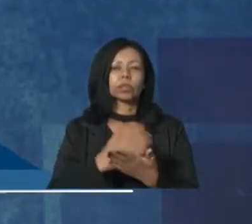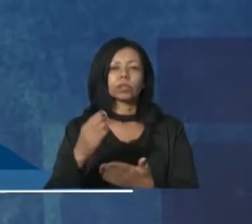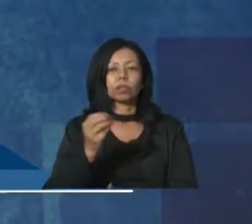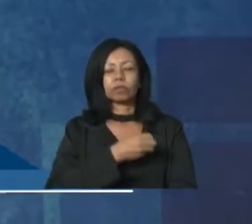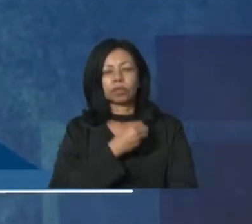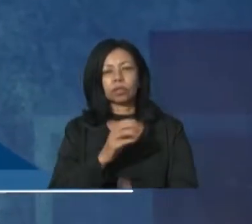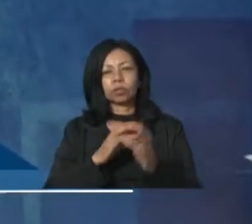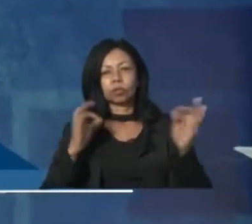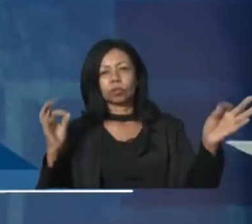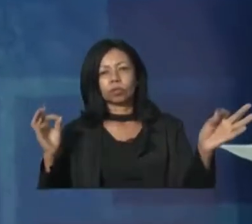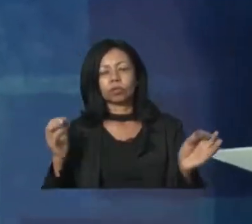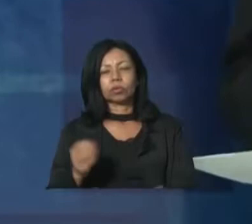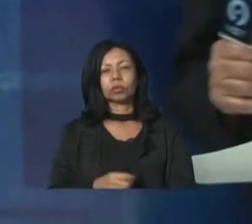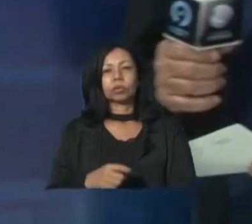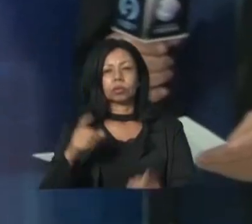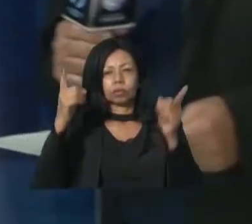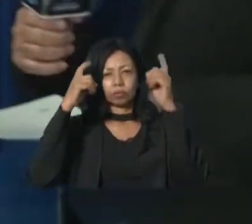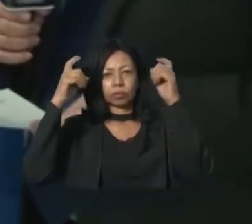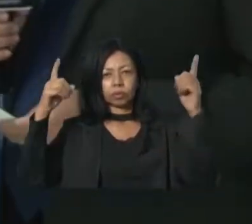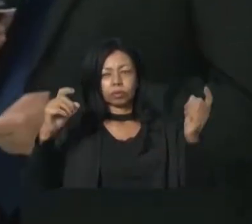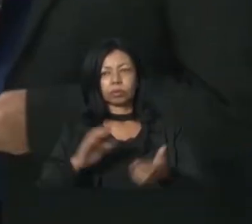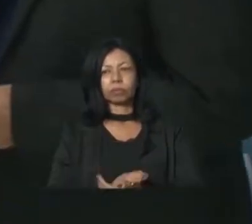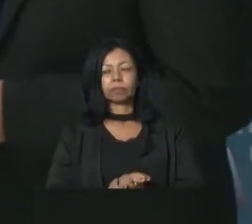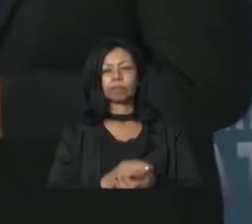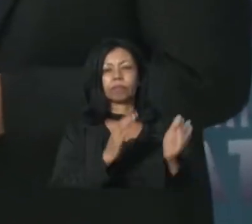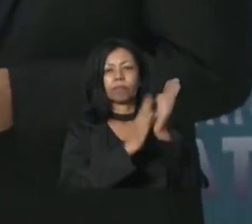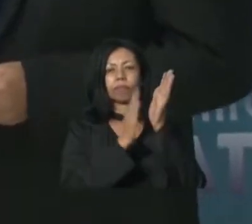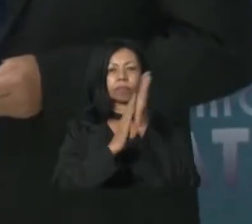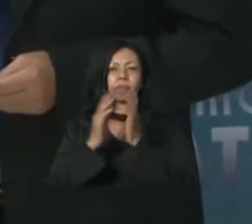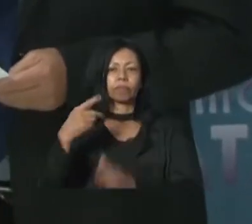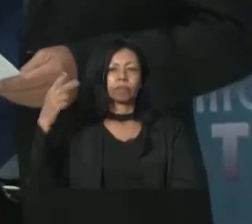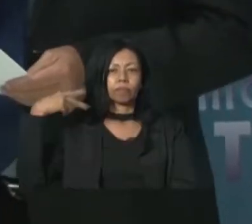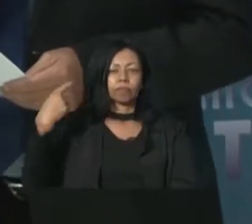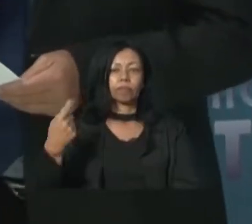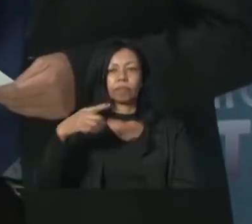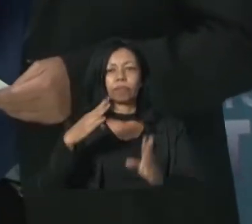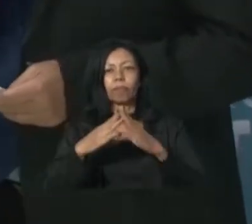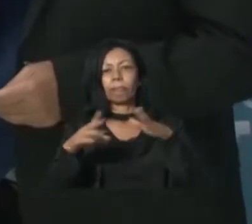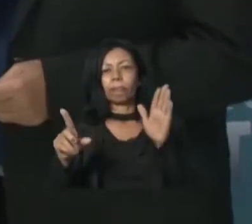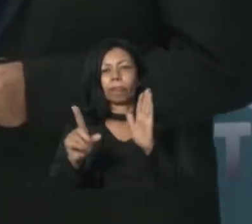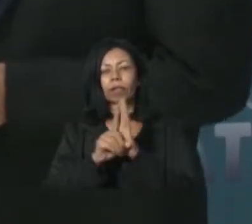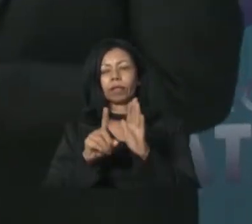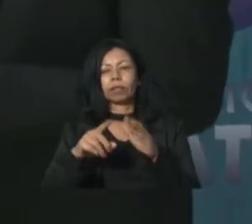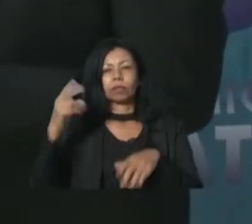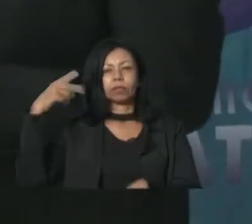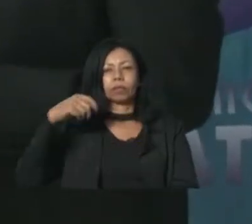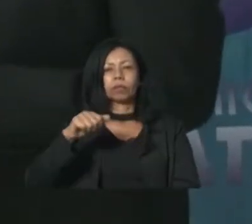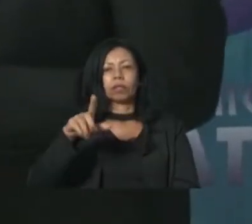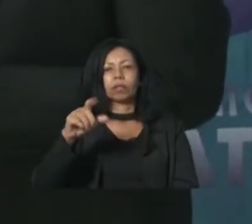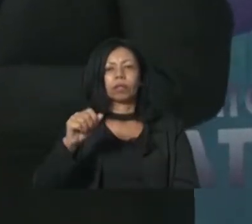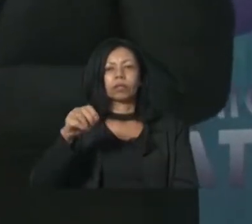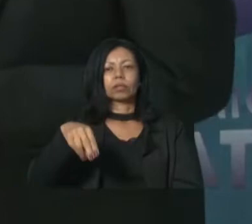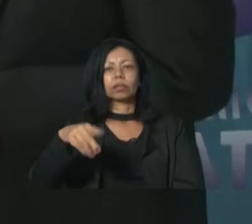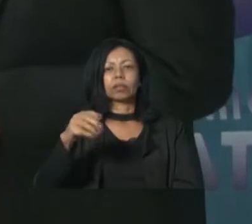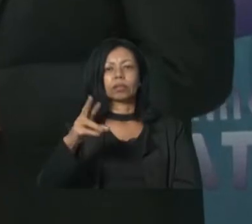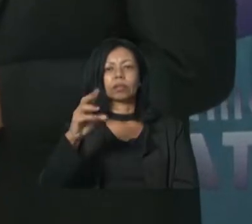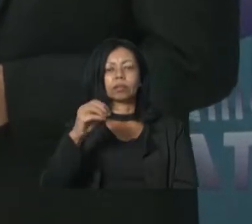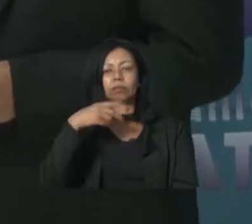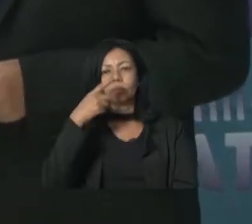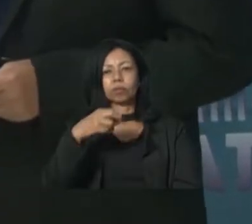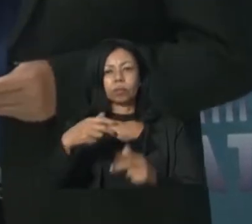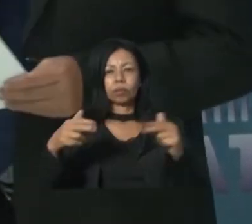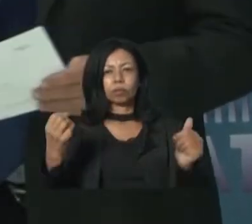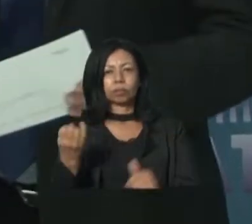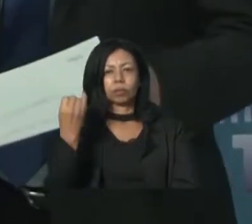longe do agressor. A senhora foi elogiada por vários vereadores aqui nesta Casa de Leis e o vereador Alessandro Oliveira tocou num